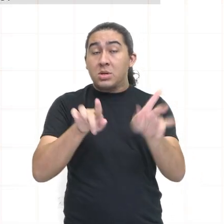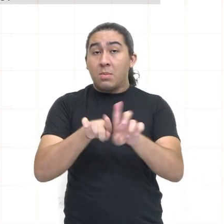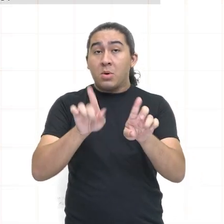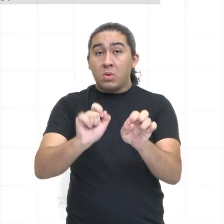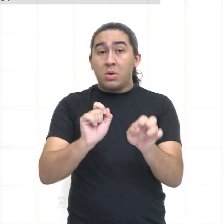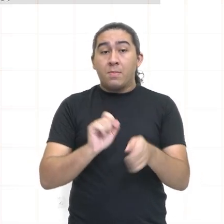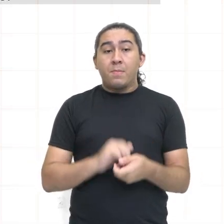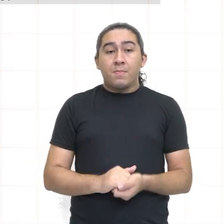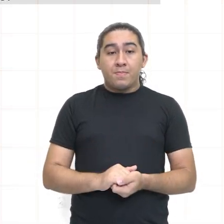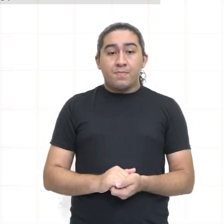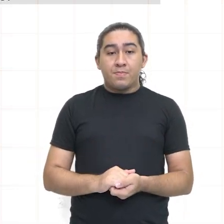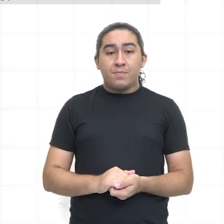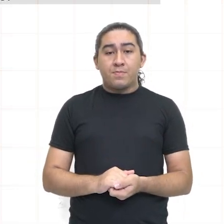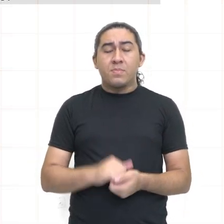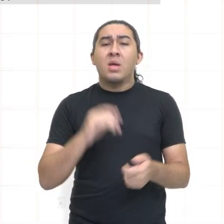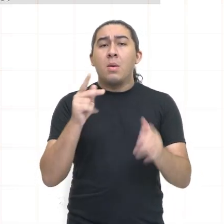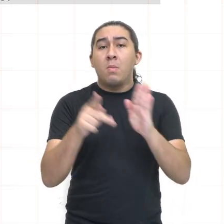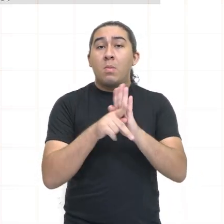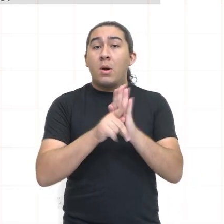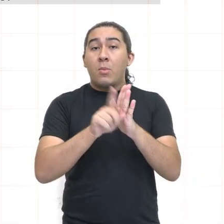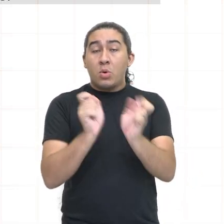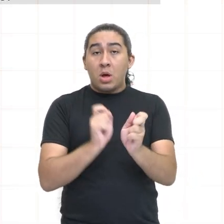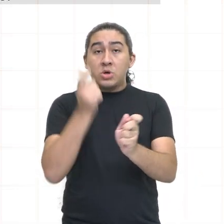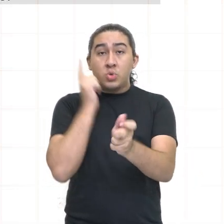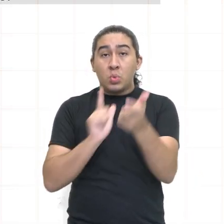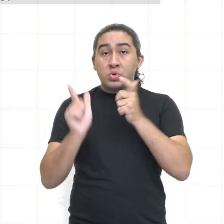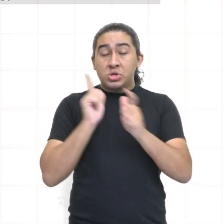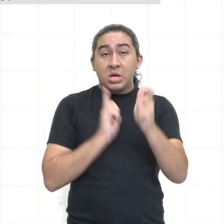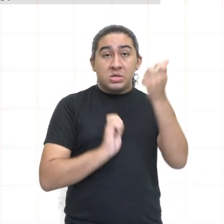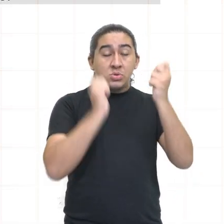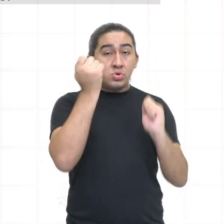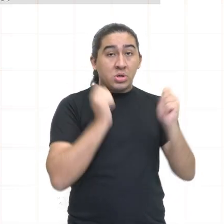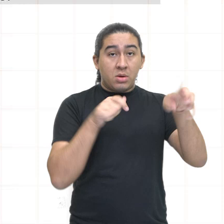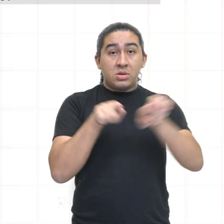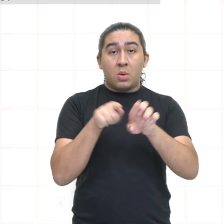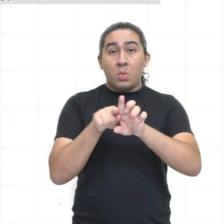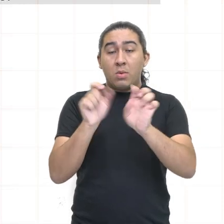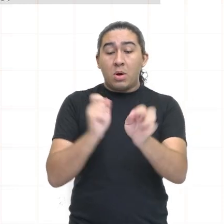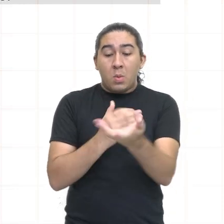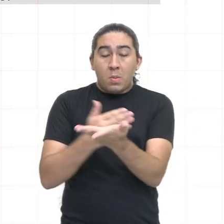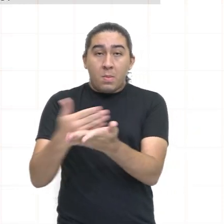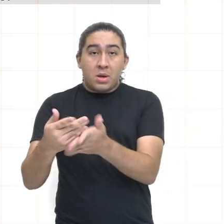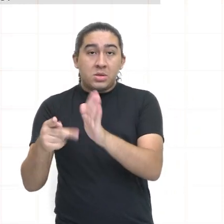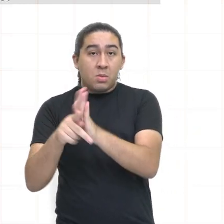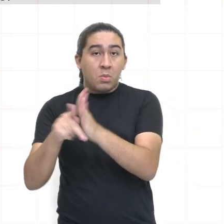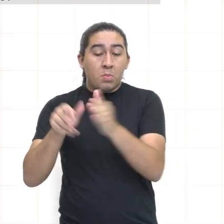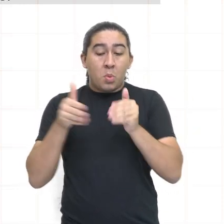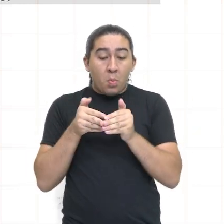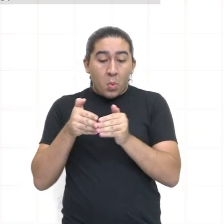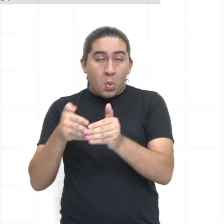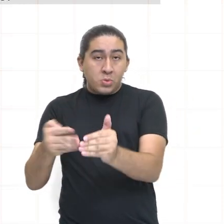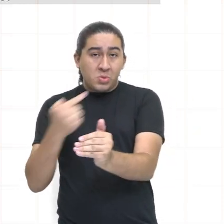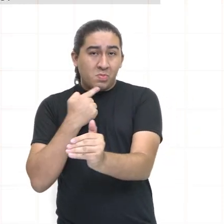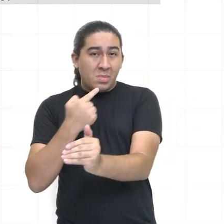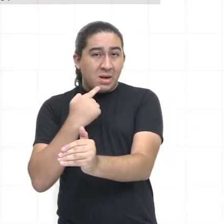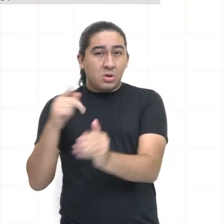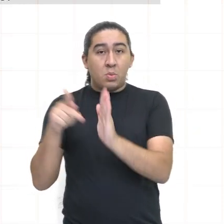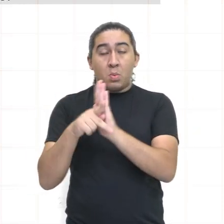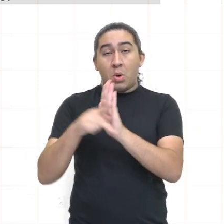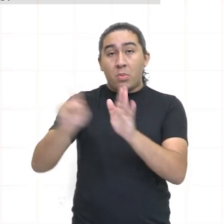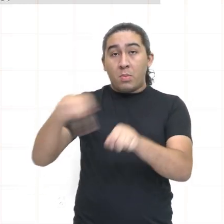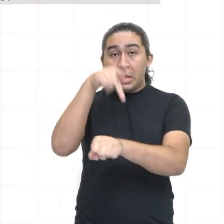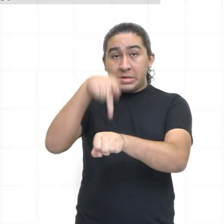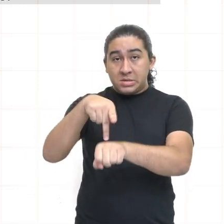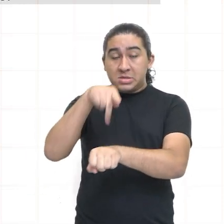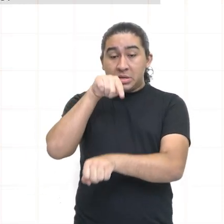o poderio, vamos dizer assim, industrial, como também uma porta de entrada portuária para o território japonês.